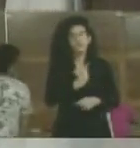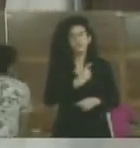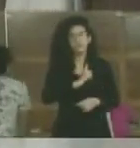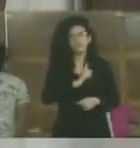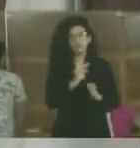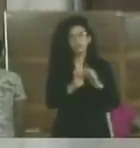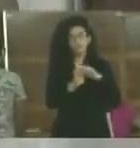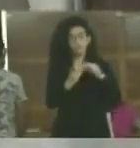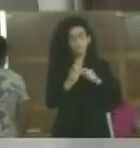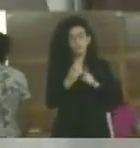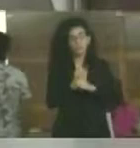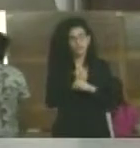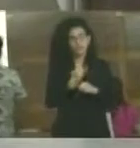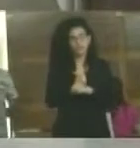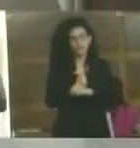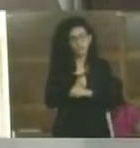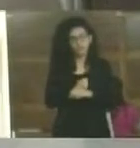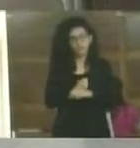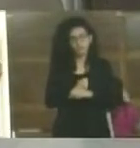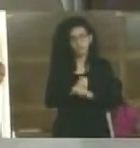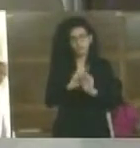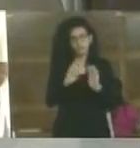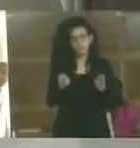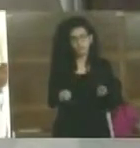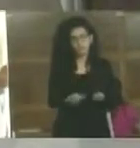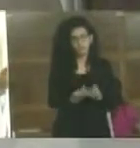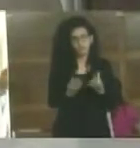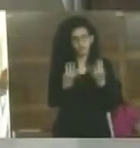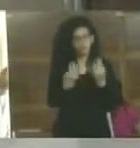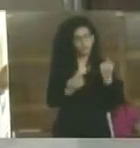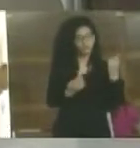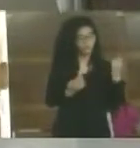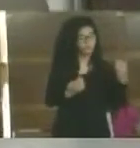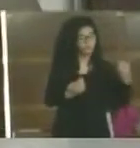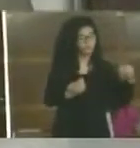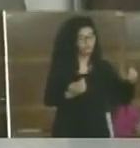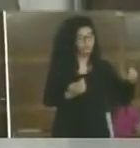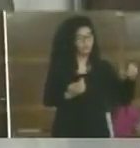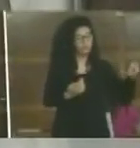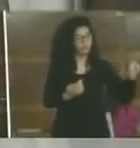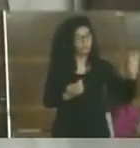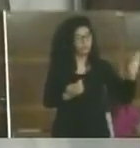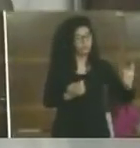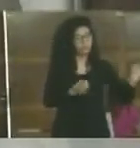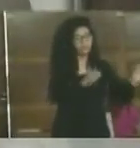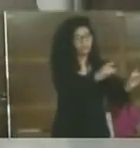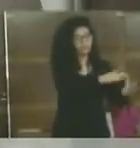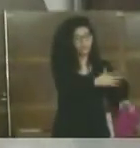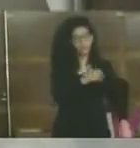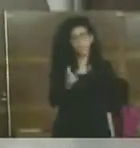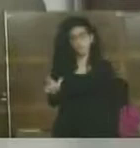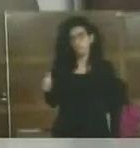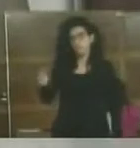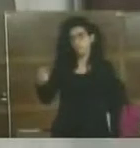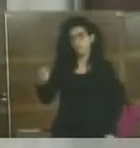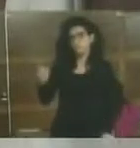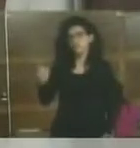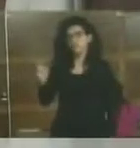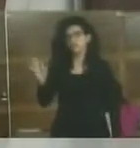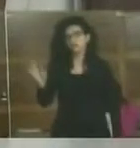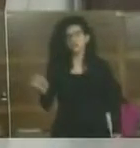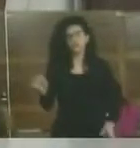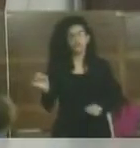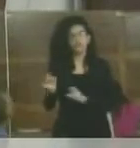obras, gente, 2 obras no estaleiro, uma com 95% pronta, a outra com